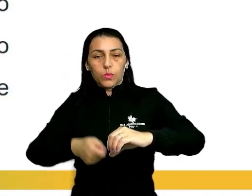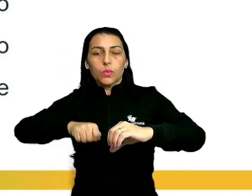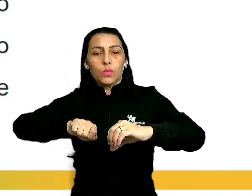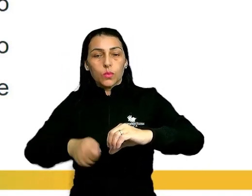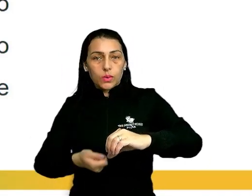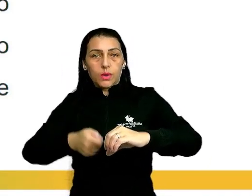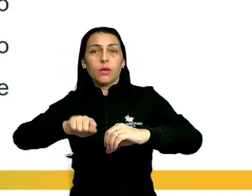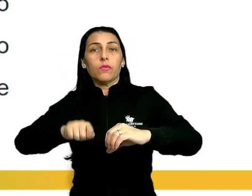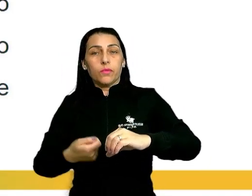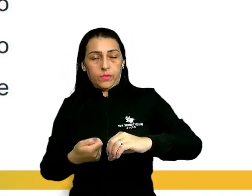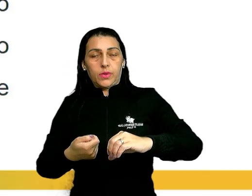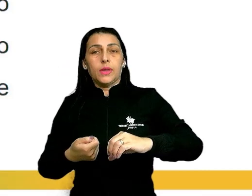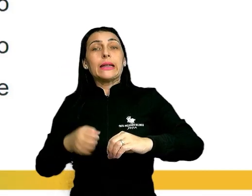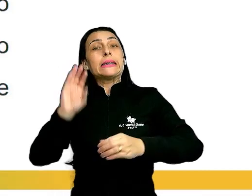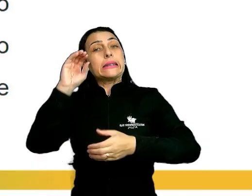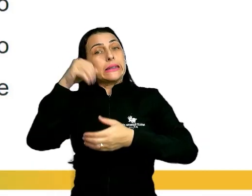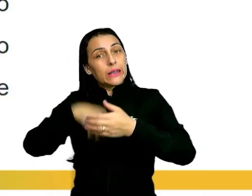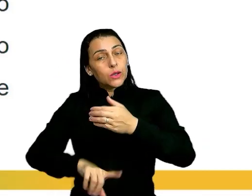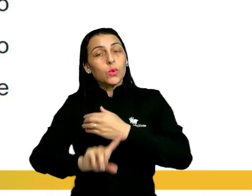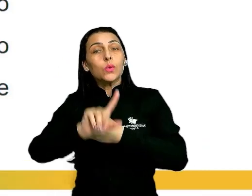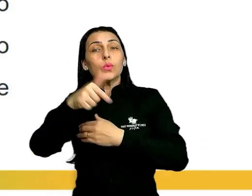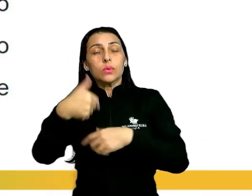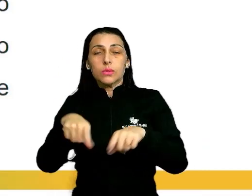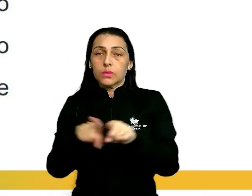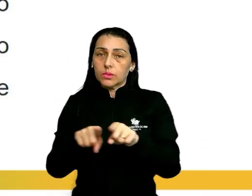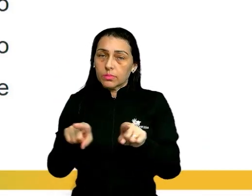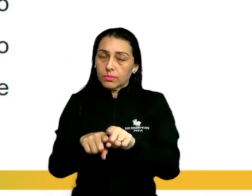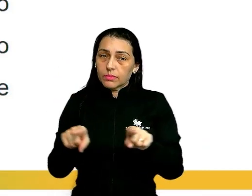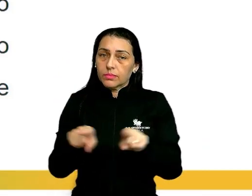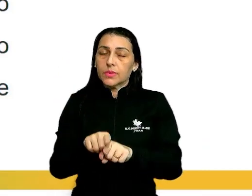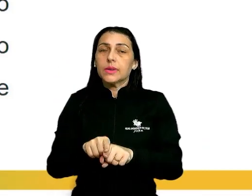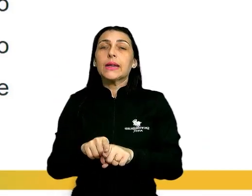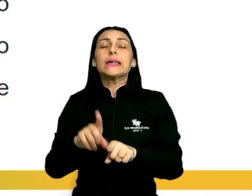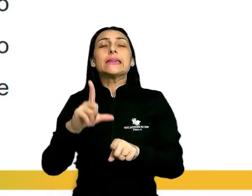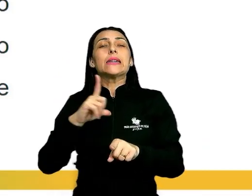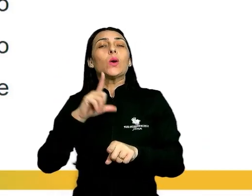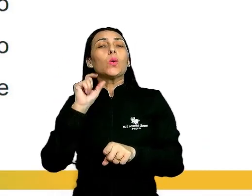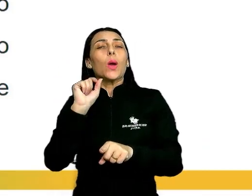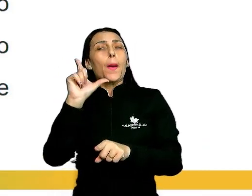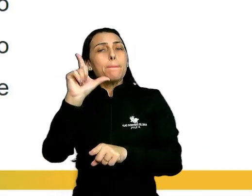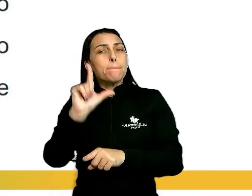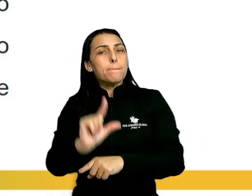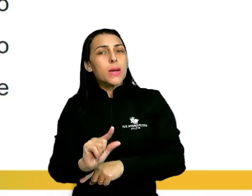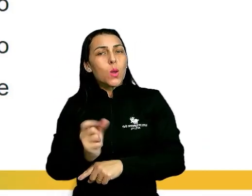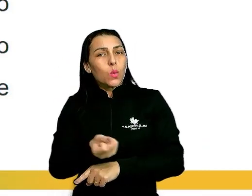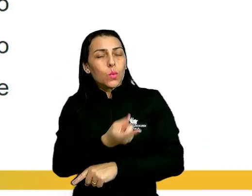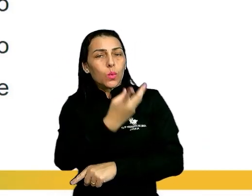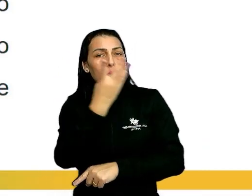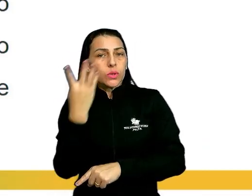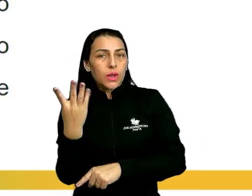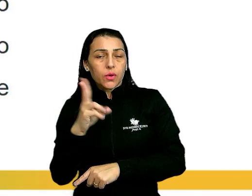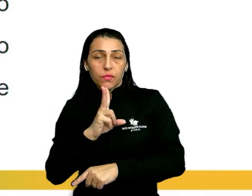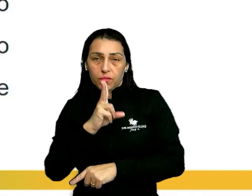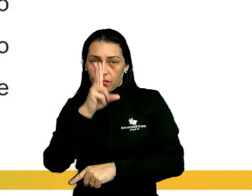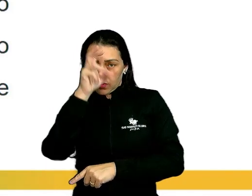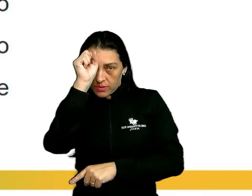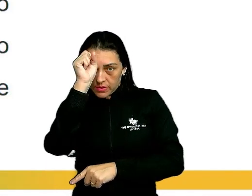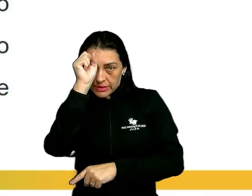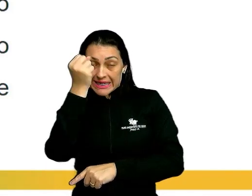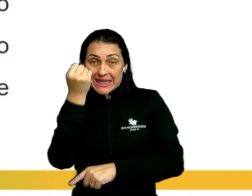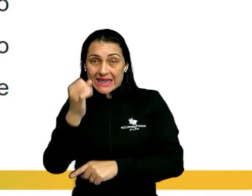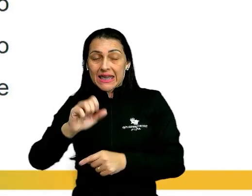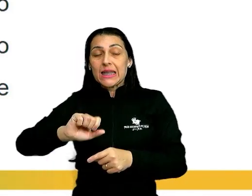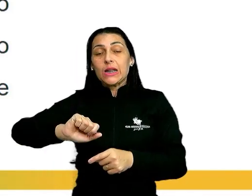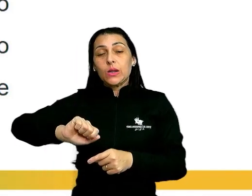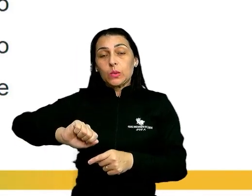chave de rodas dentre outras circunstâncias isso vai exigir uma menor quantidade de força se o